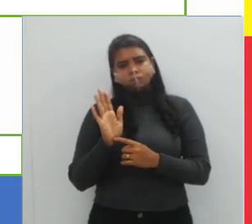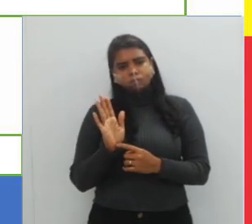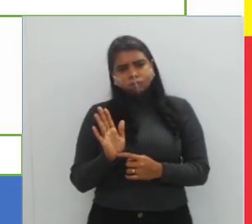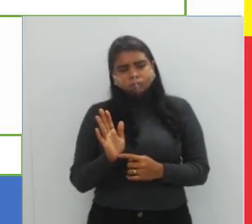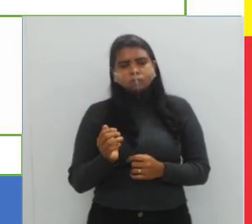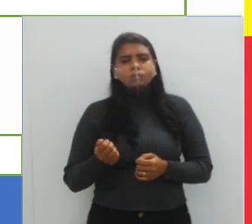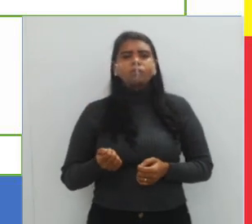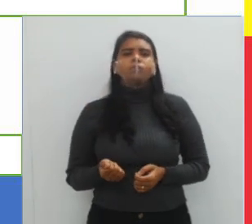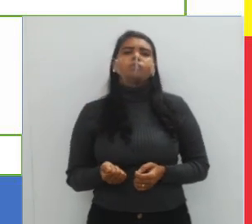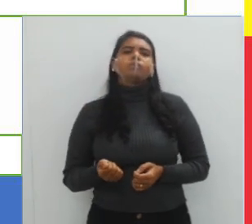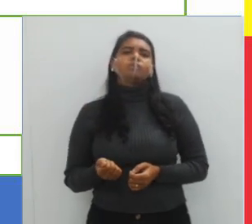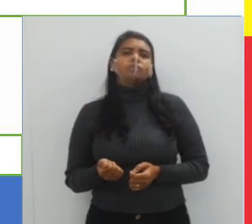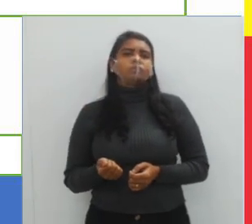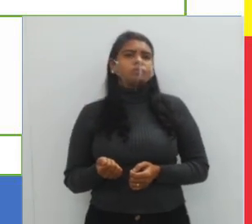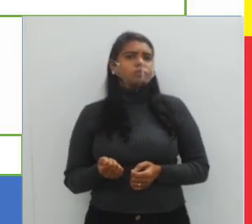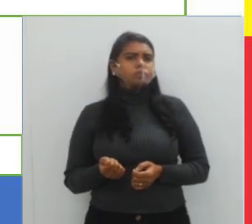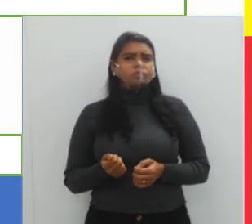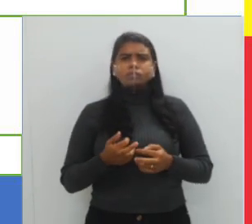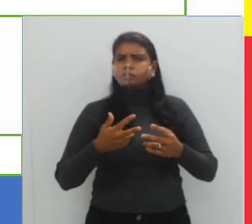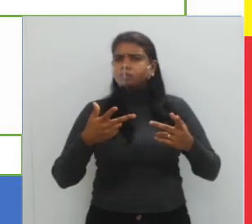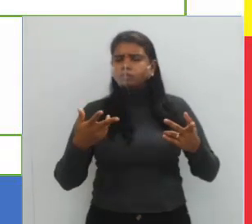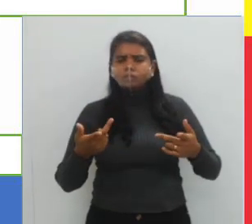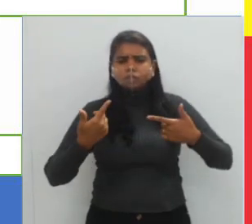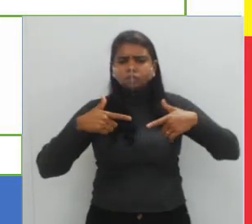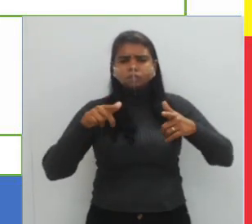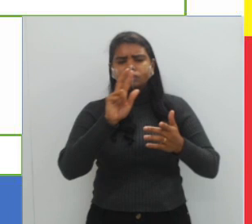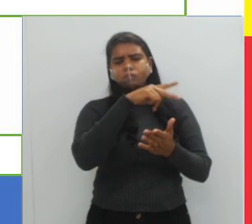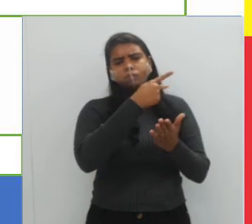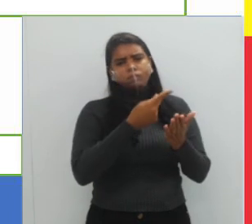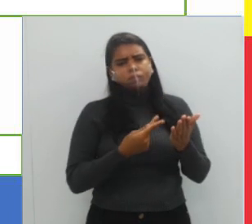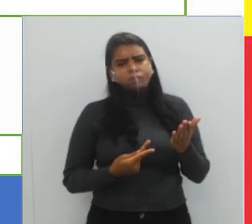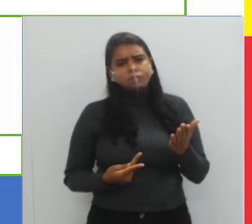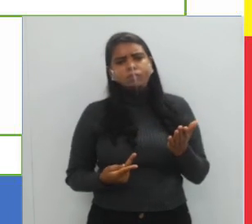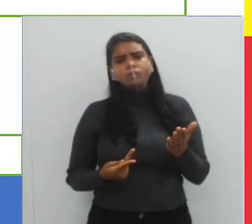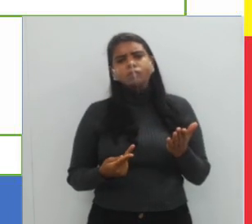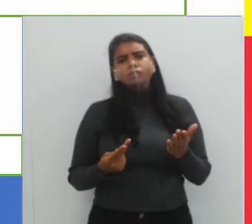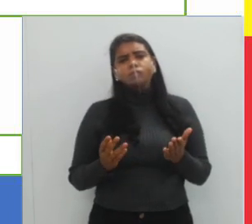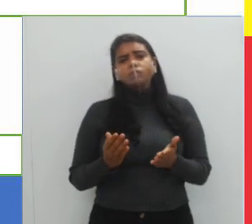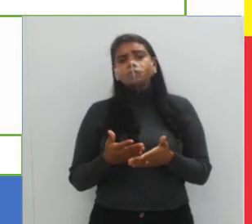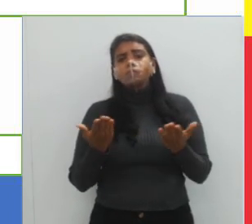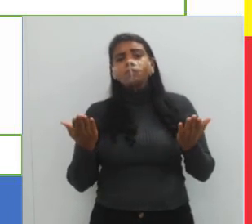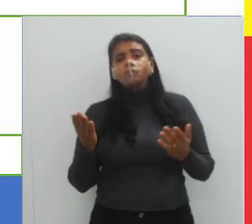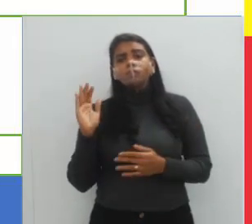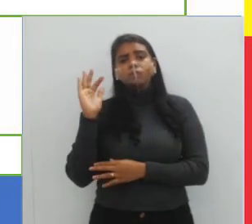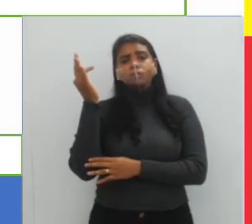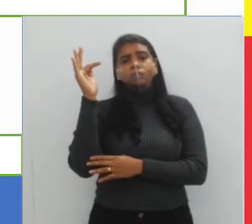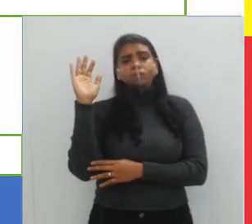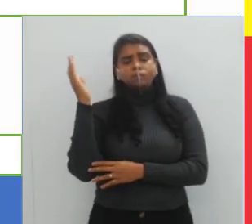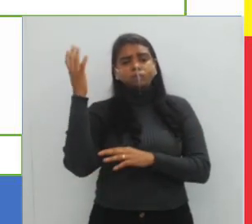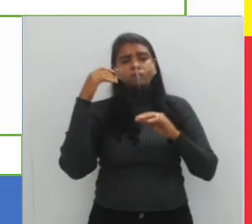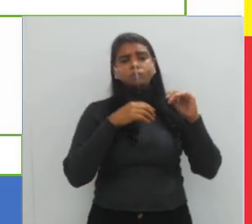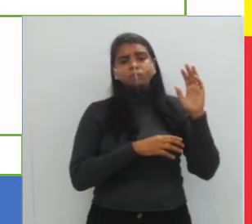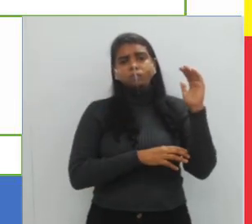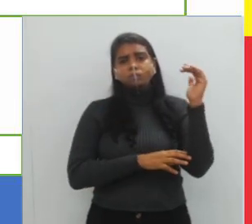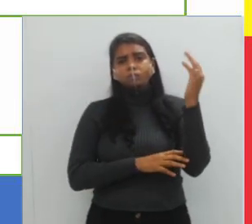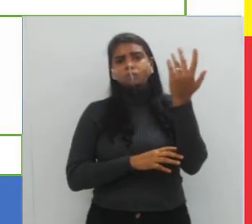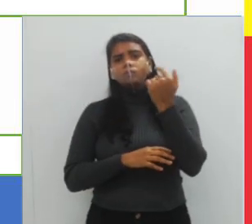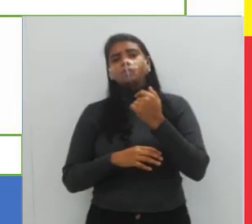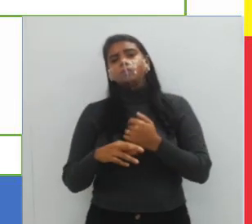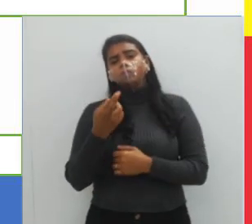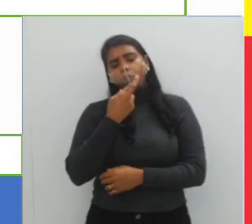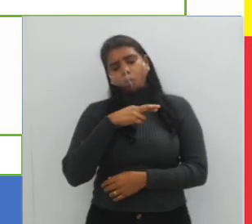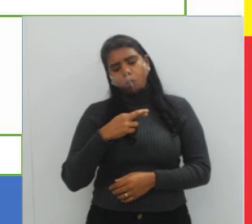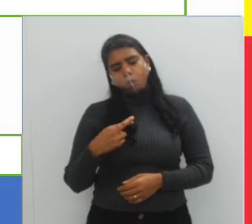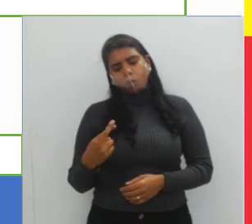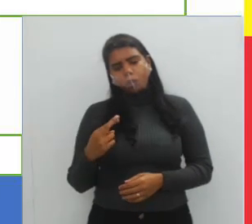incluindo arquétipos, atos, trabalhos artísticos, eventos, fenômenos naturais